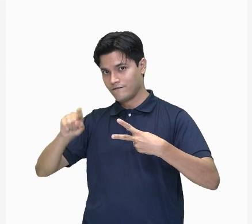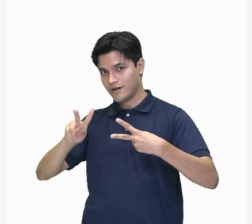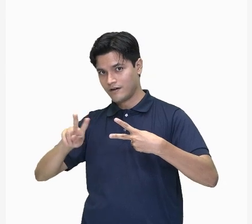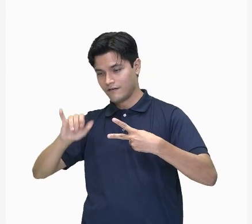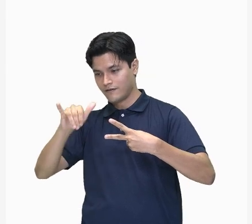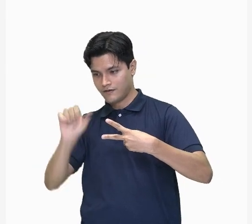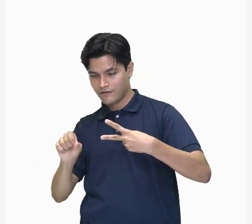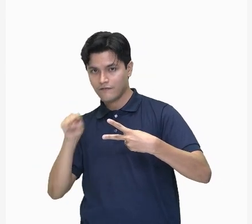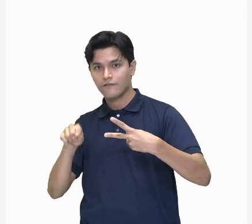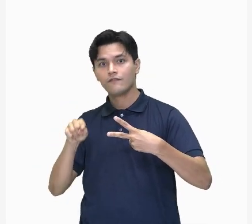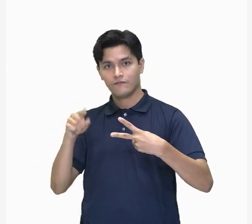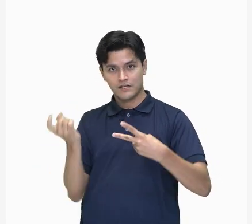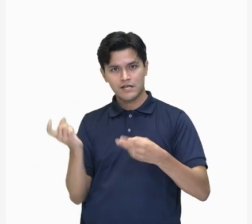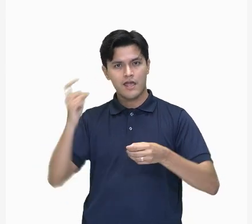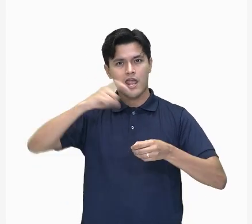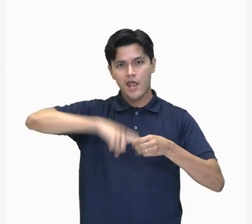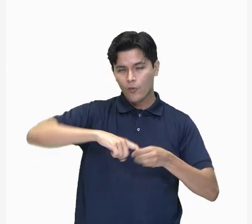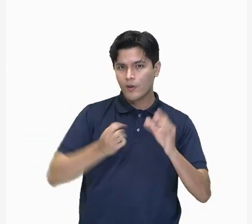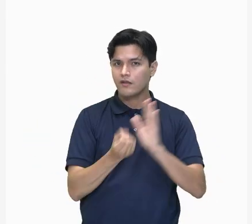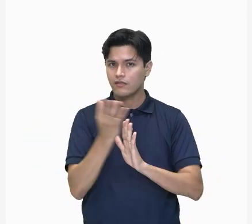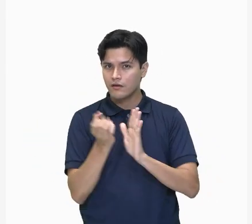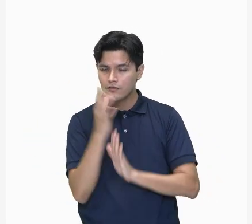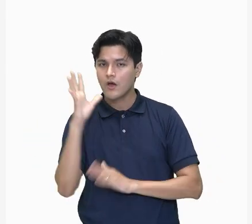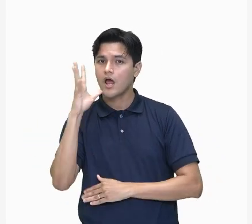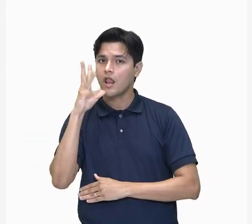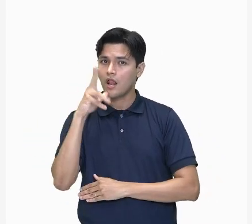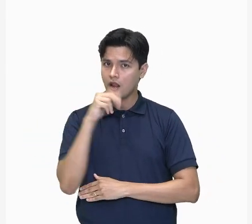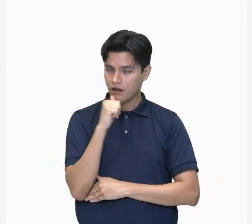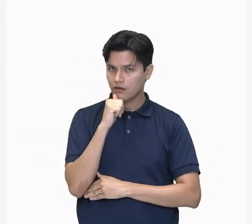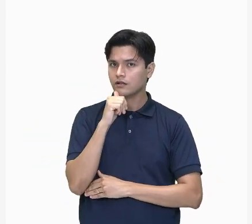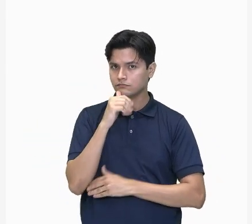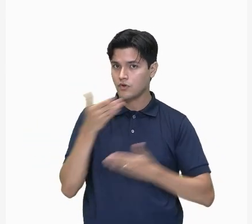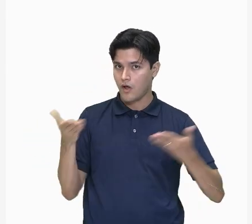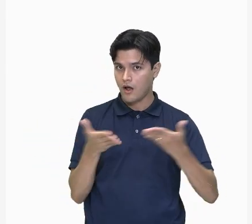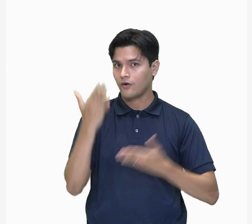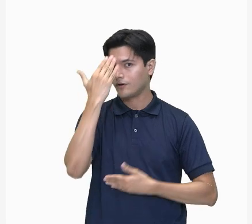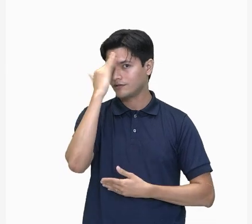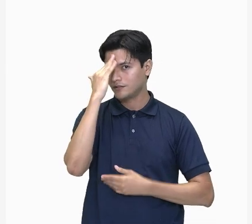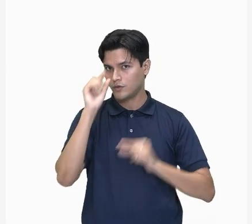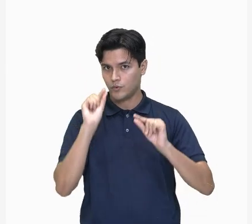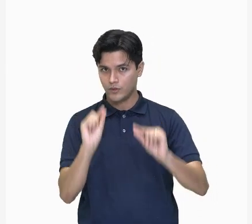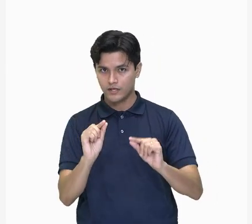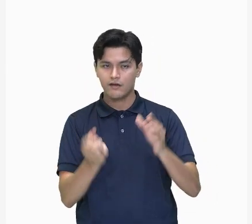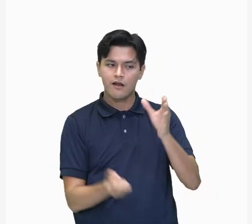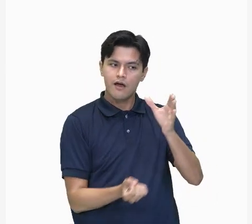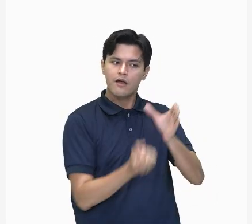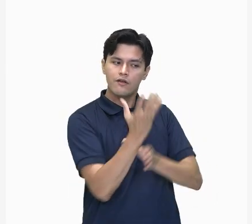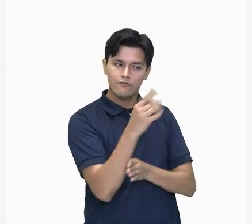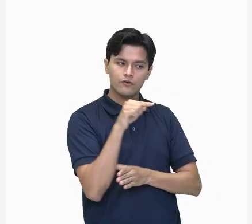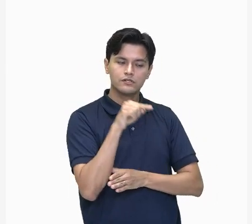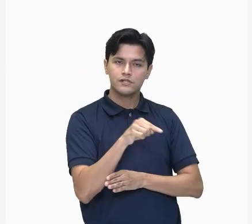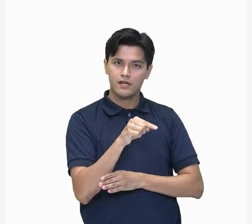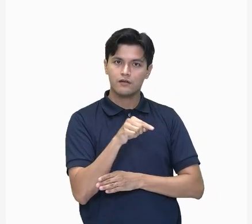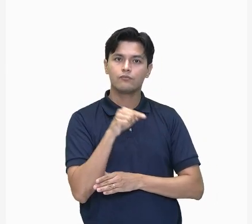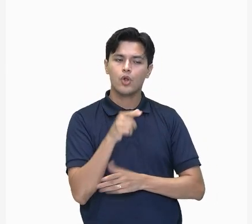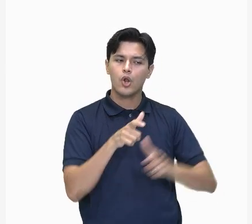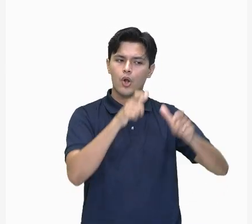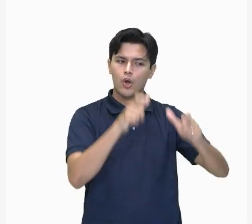fontes, elas são recursos dos quais podemos extrair a energia utilizada nas mais